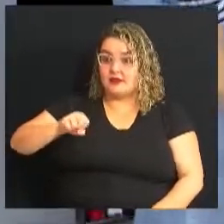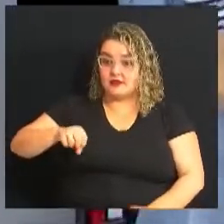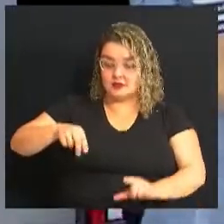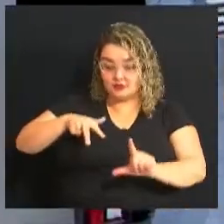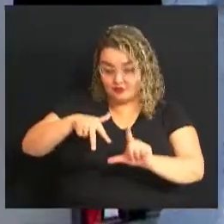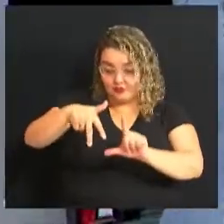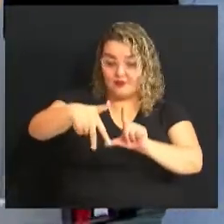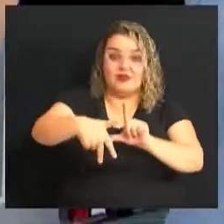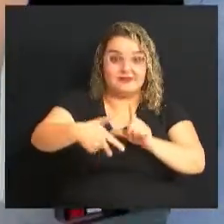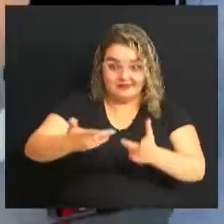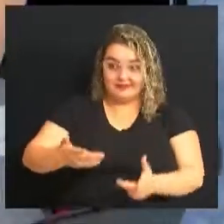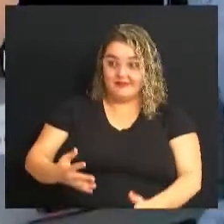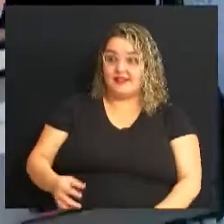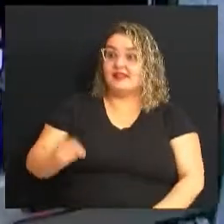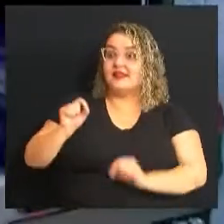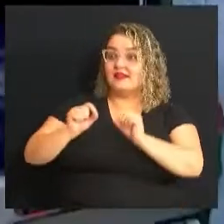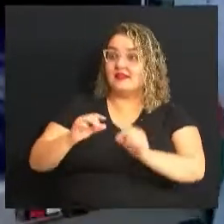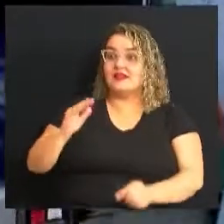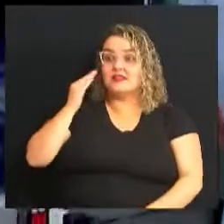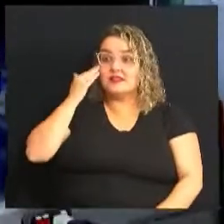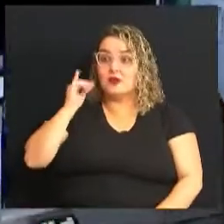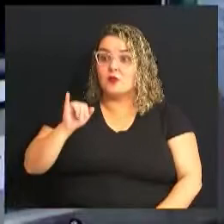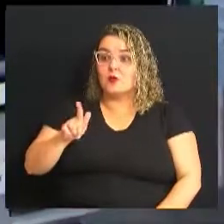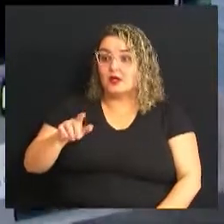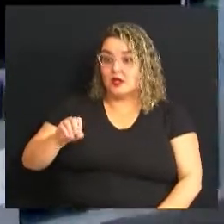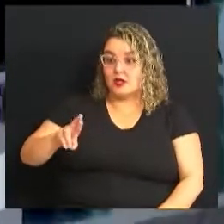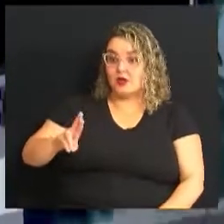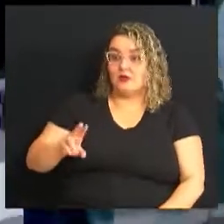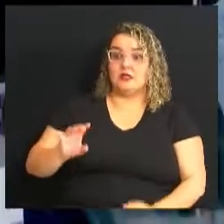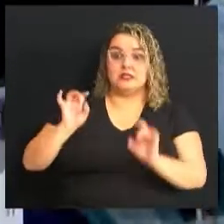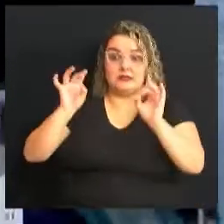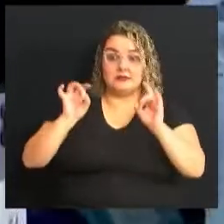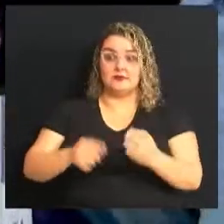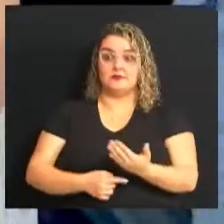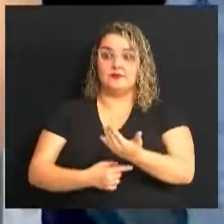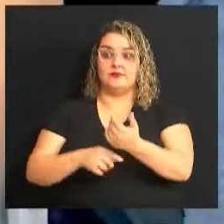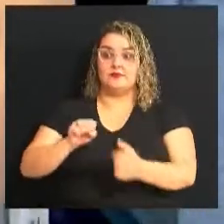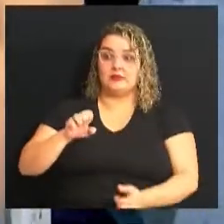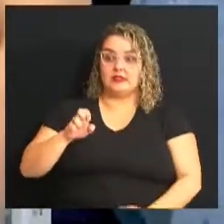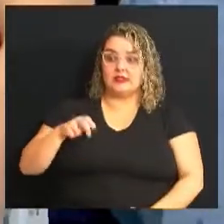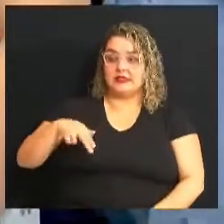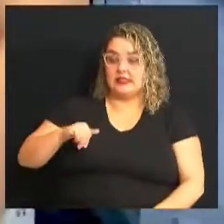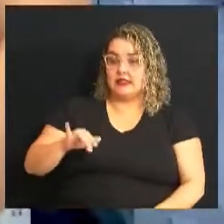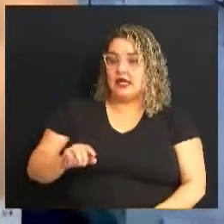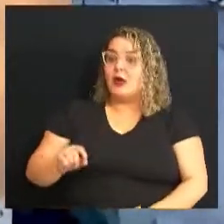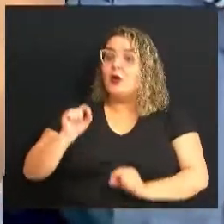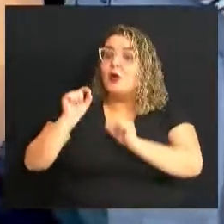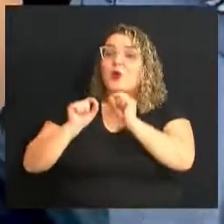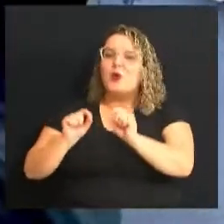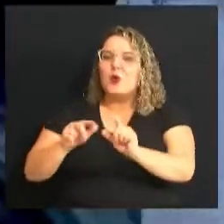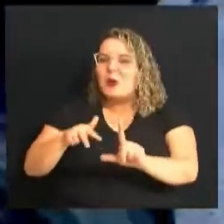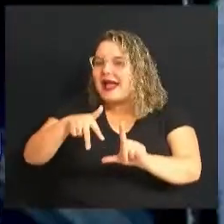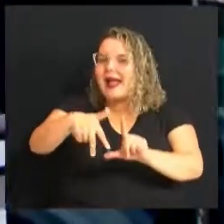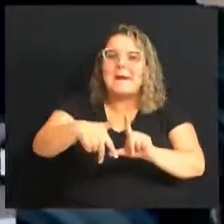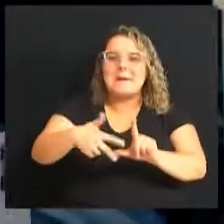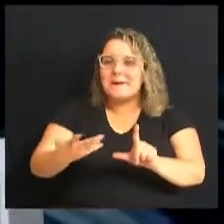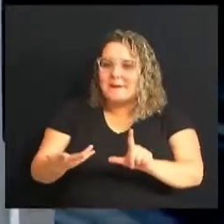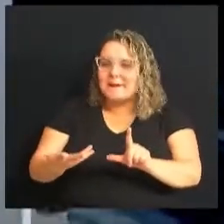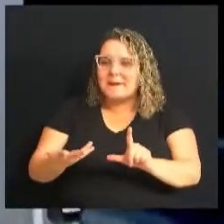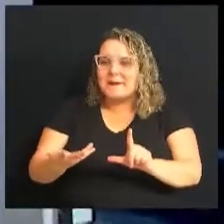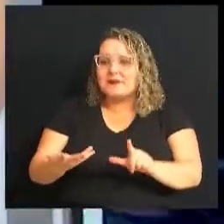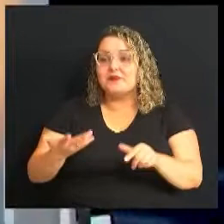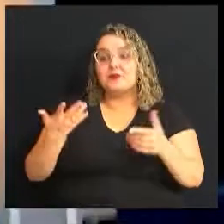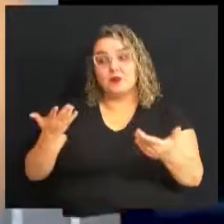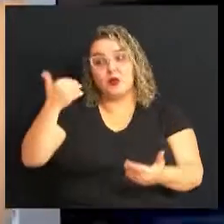gente a conhecer sobre isso é o Igor, especialista em tecnologia do Senai. Igor, o que é metaverso para começo de conversa? Bom, Mário,